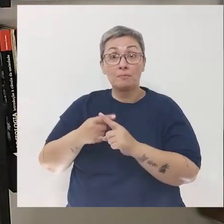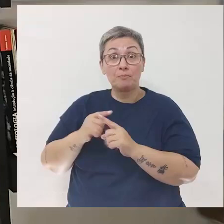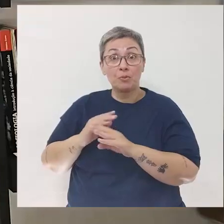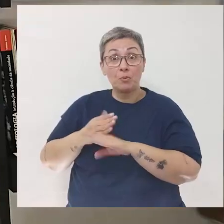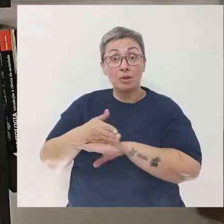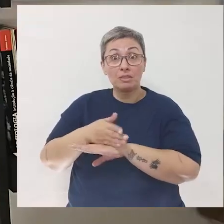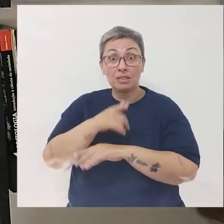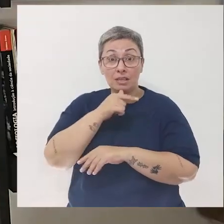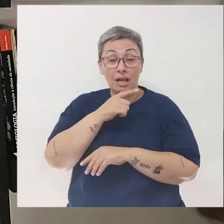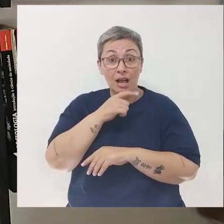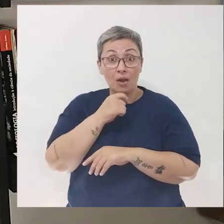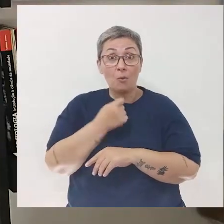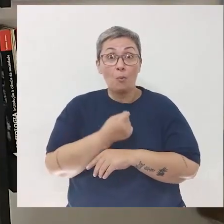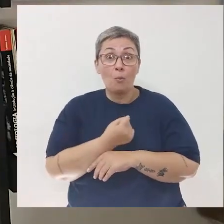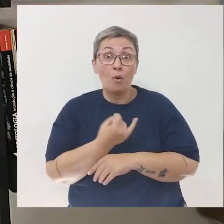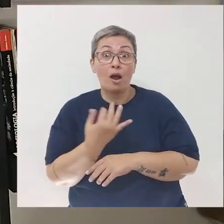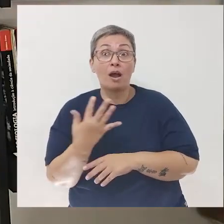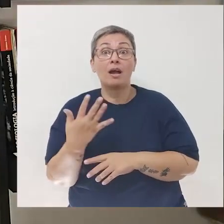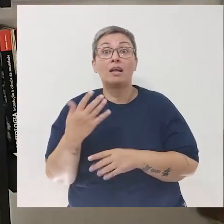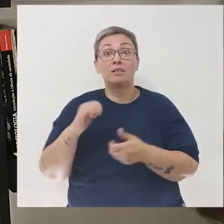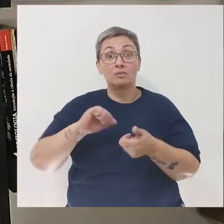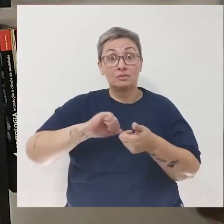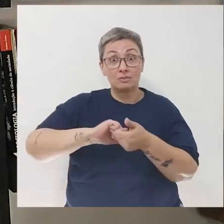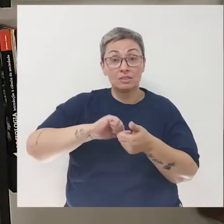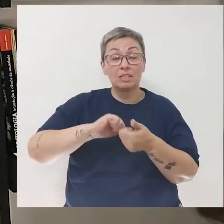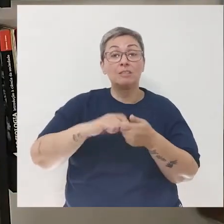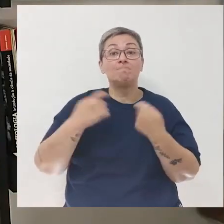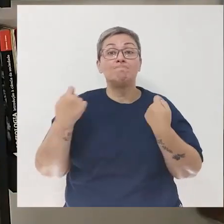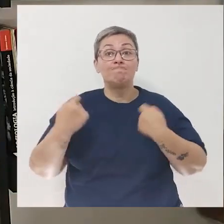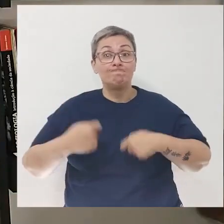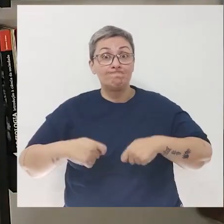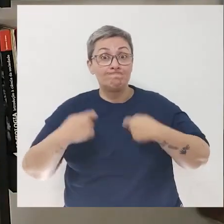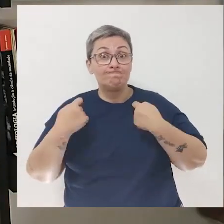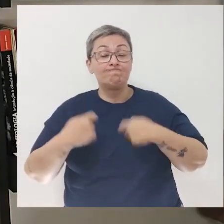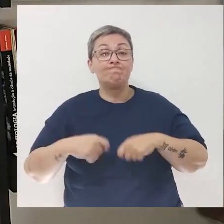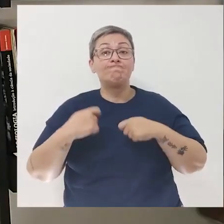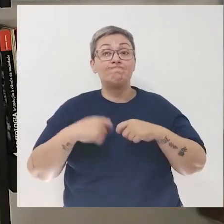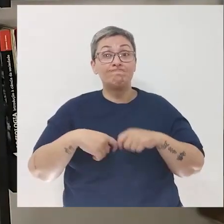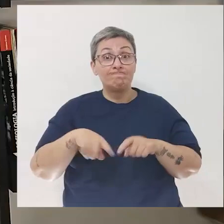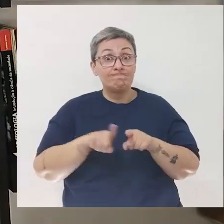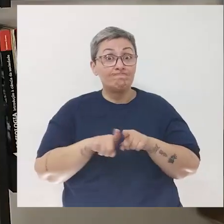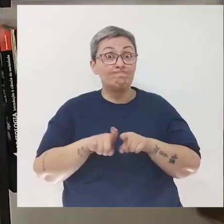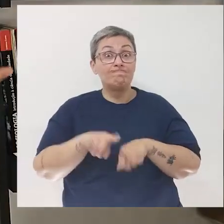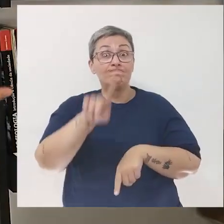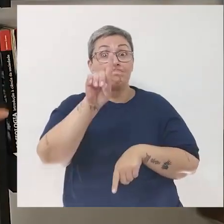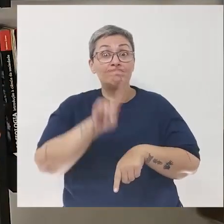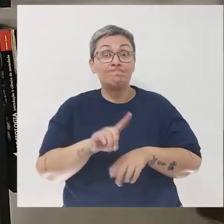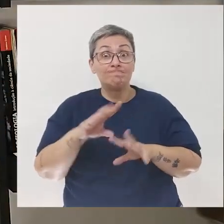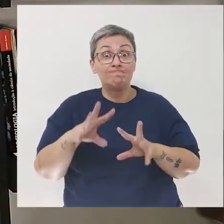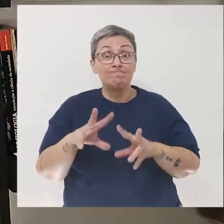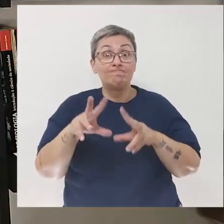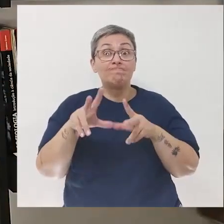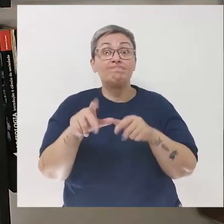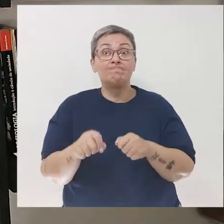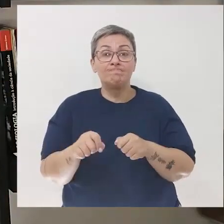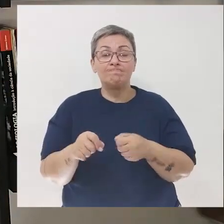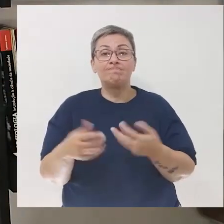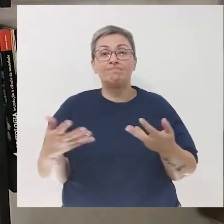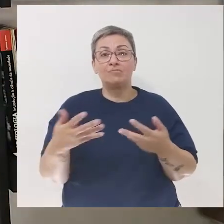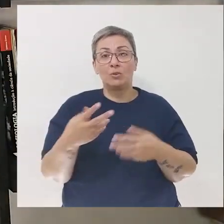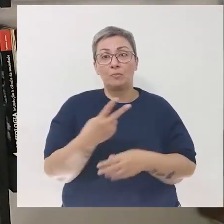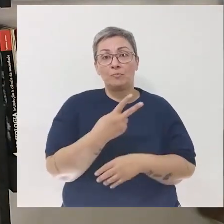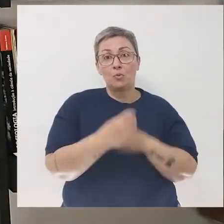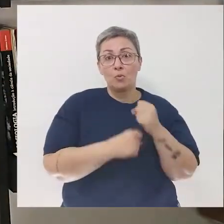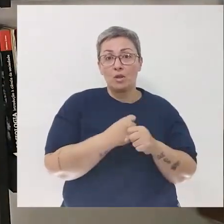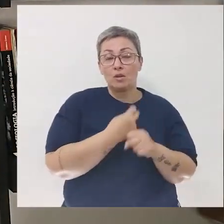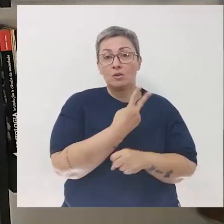em quantidade e com qualidade é uma necessidade e um direito de todos e de todas. Em 2010,